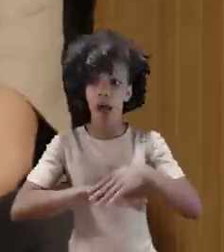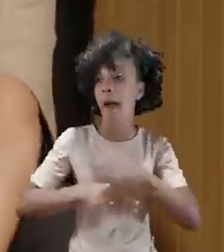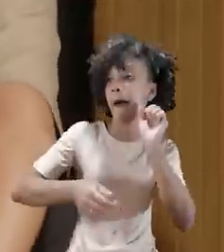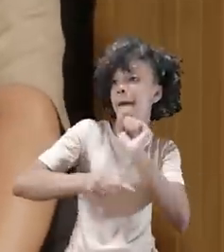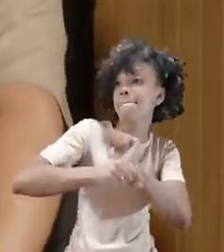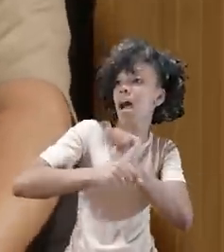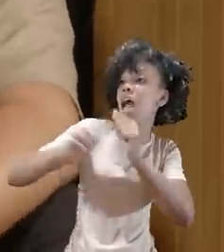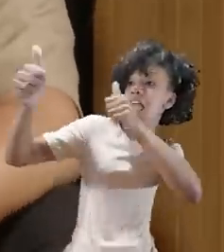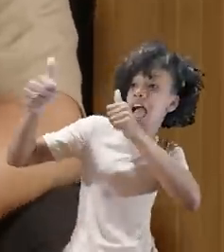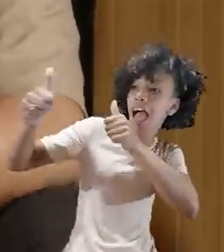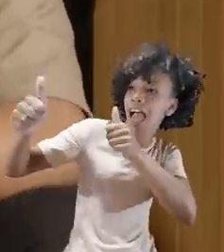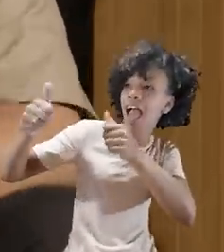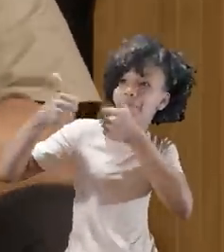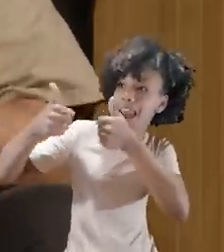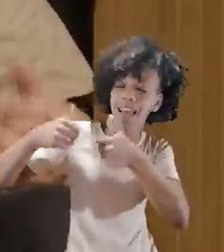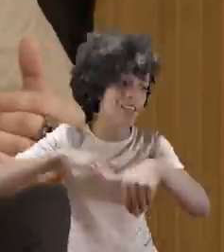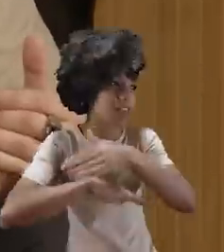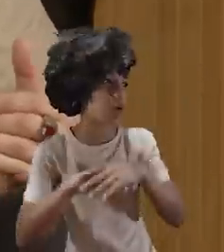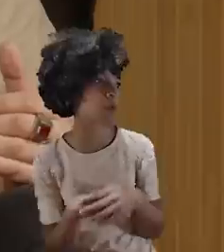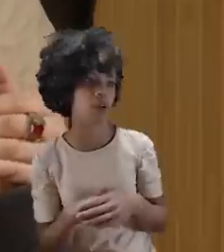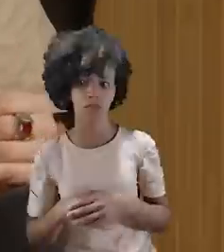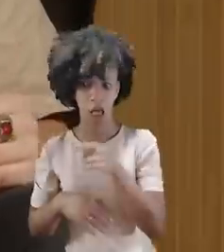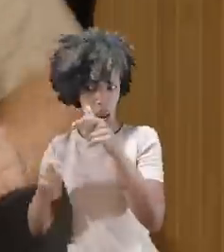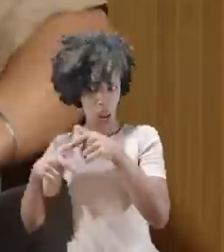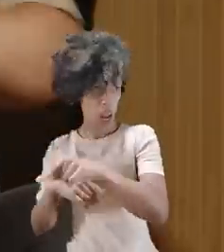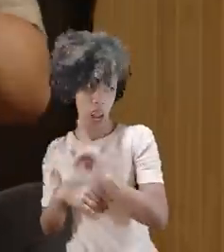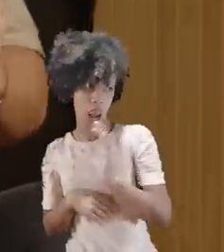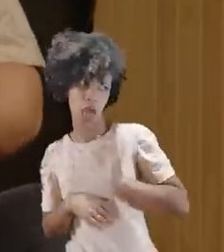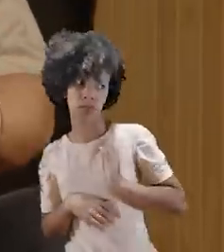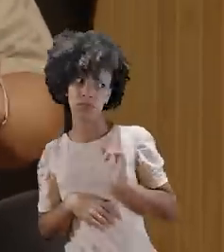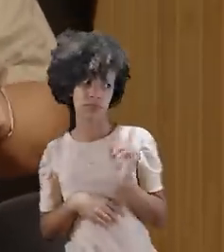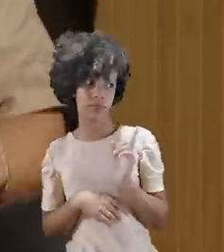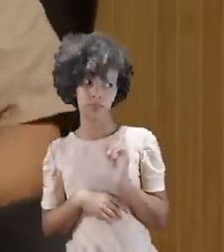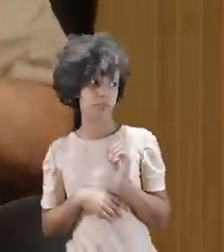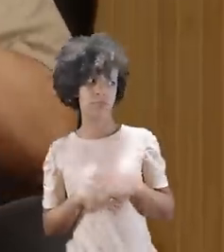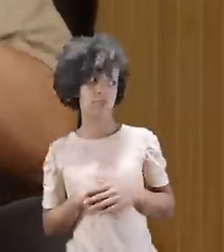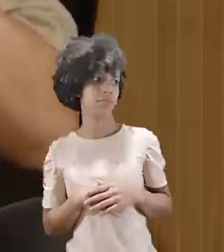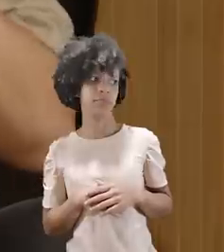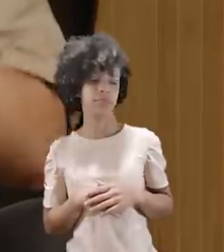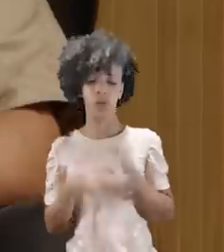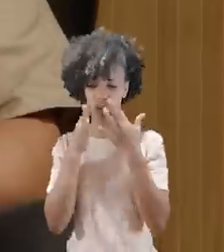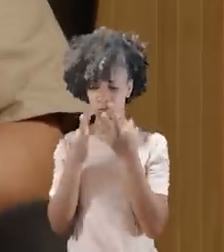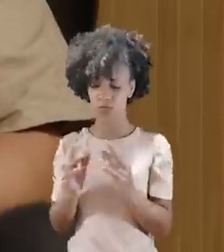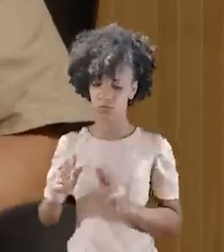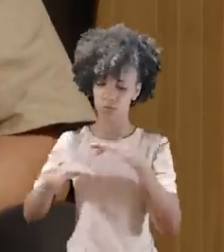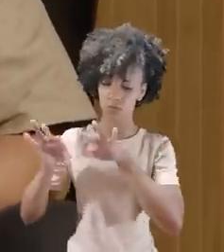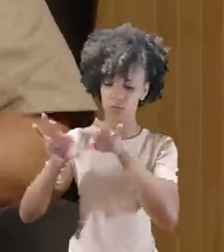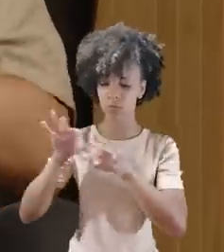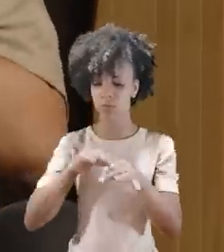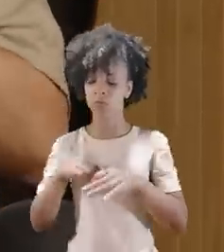rua simbolizam Apple e lá não lá em qualquer outra barbearia de bairro Naldo sem atenção